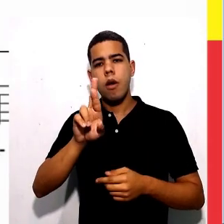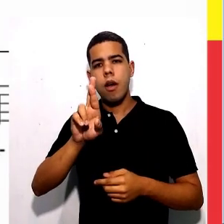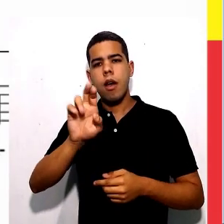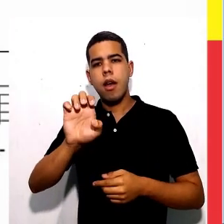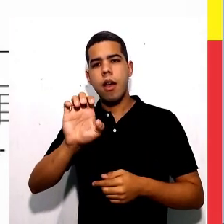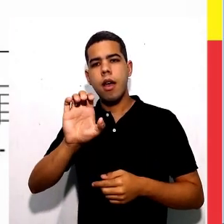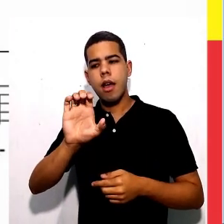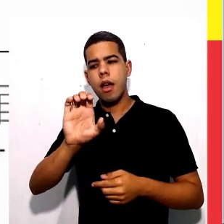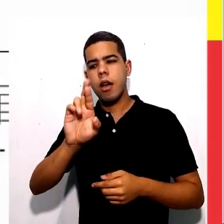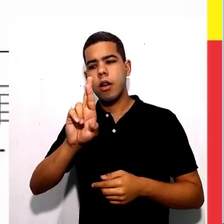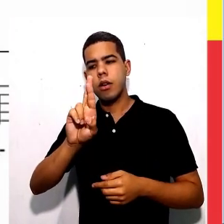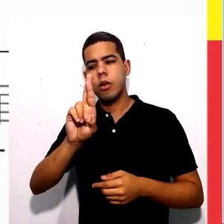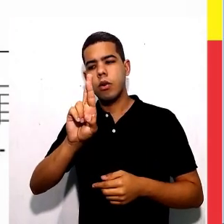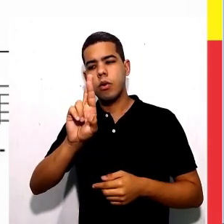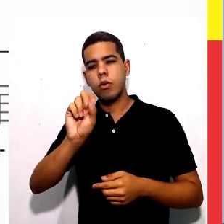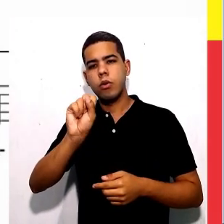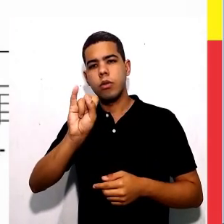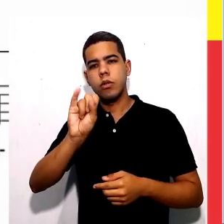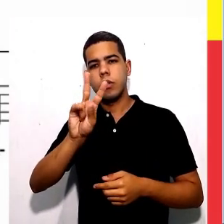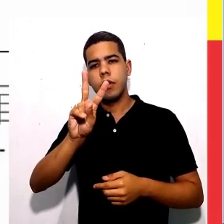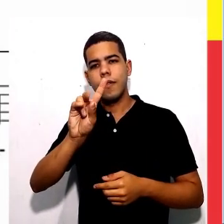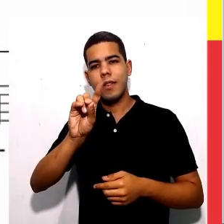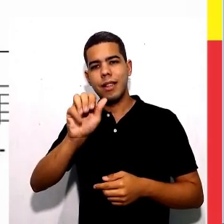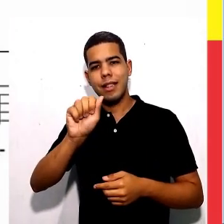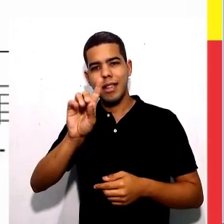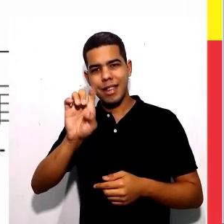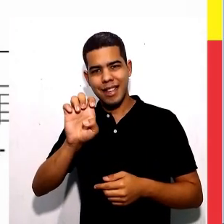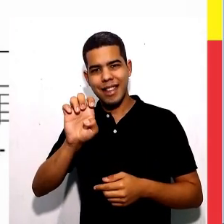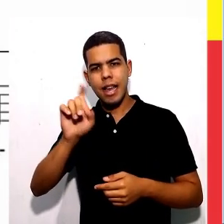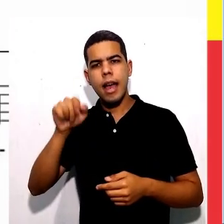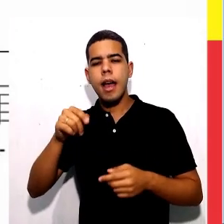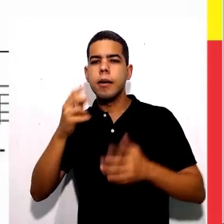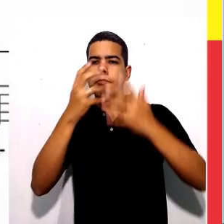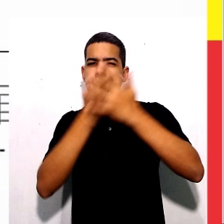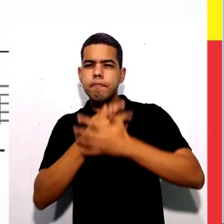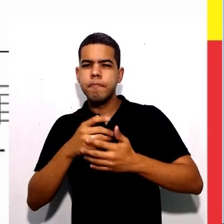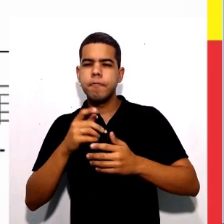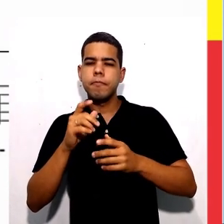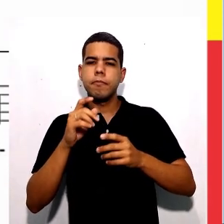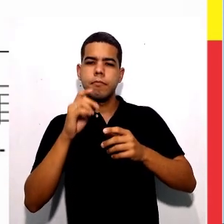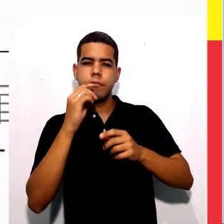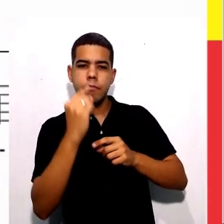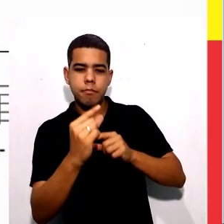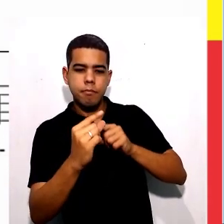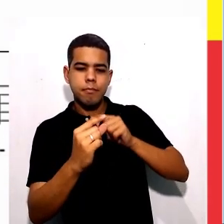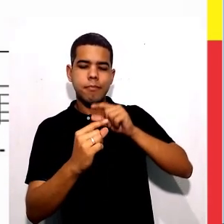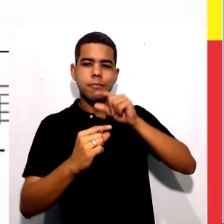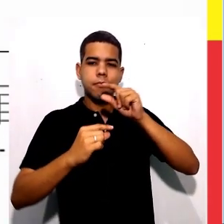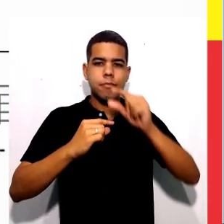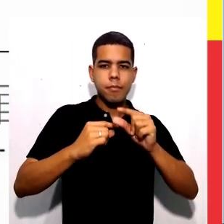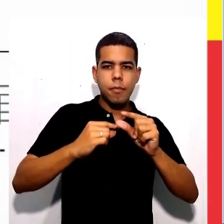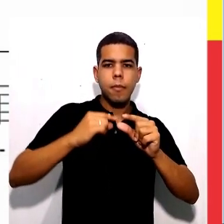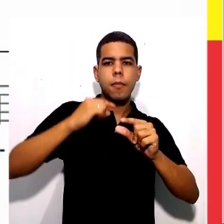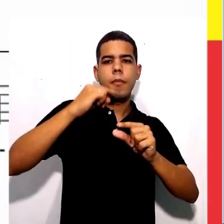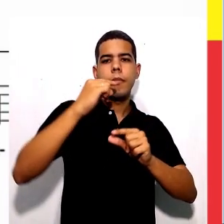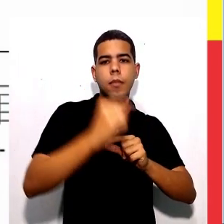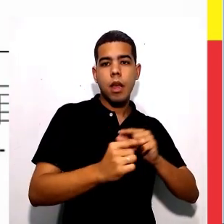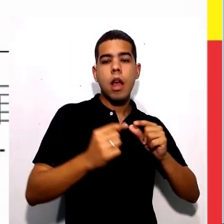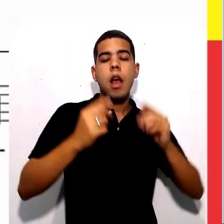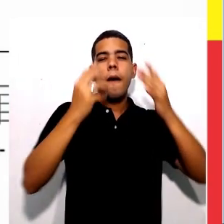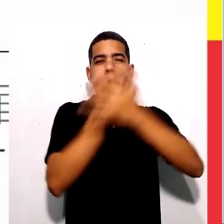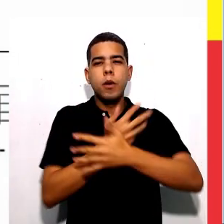Então, o anel que tu me deste. Beleza? Então, ó, sempre